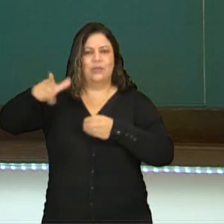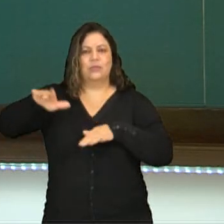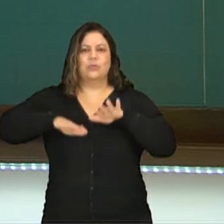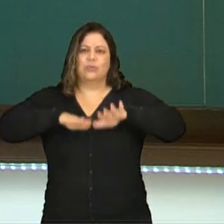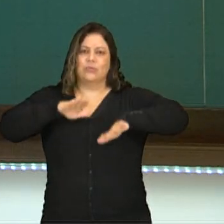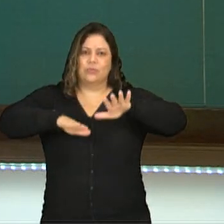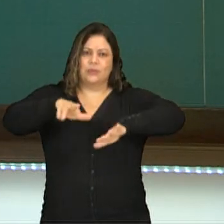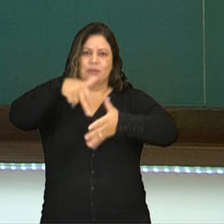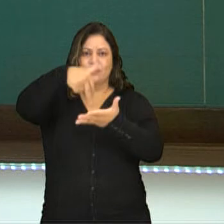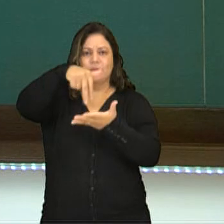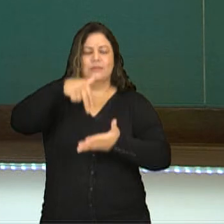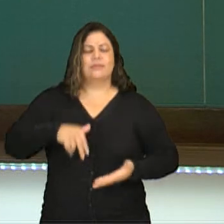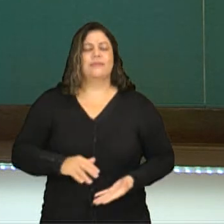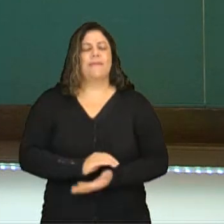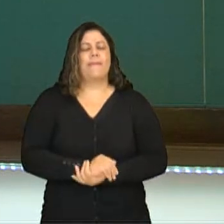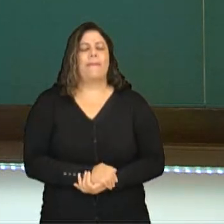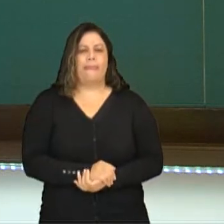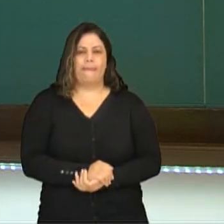dança.